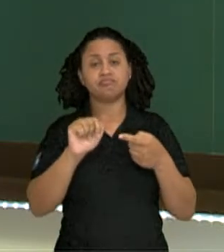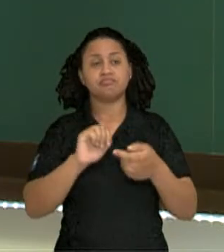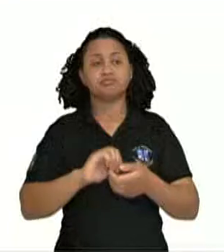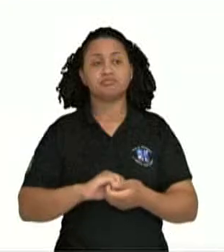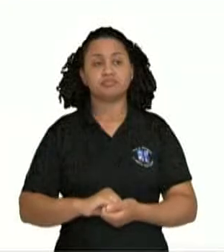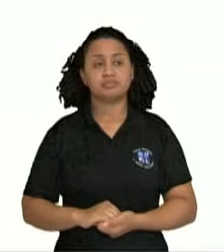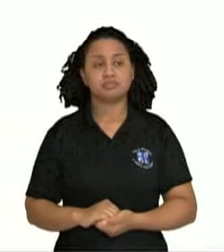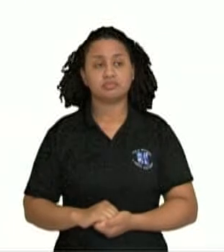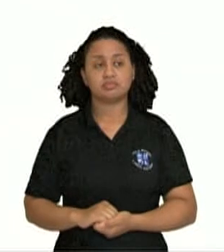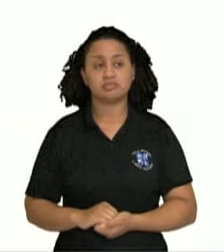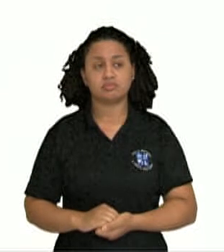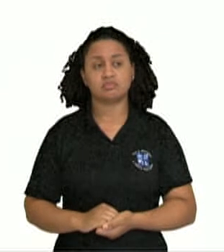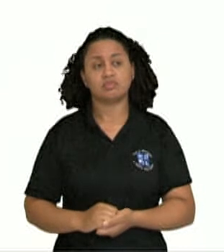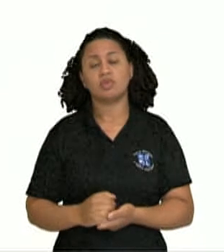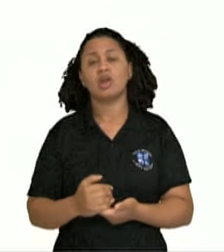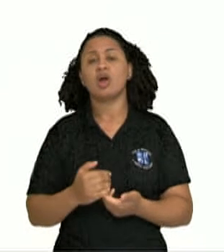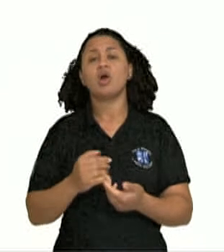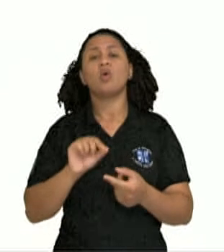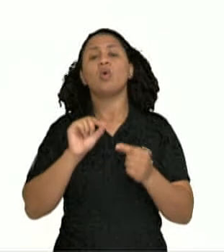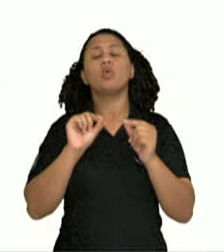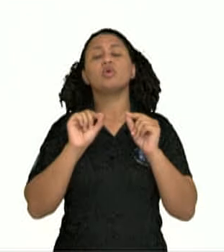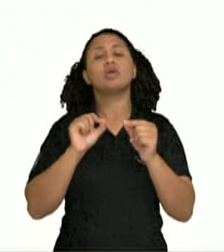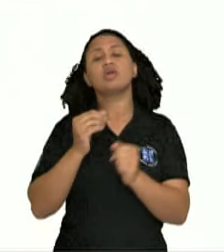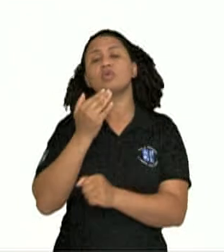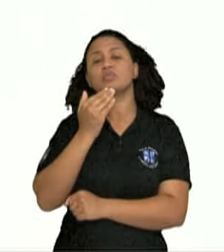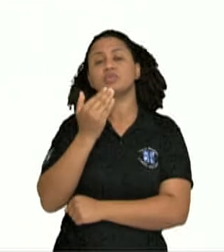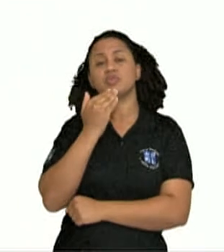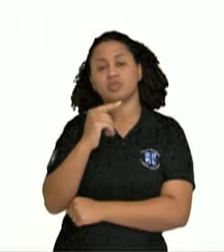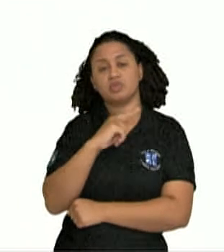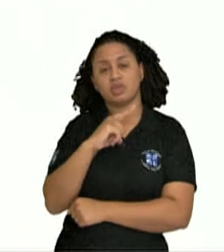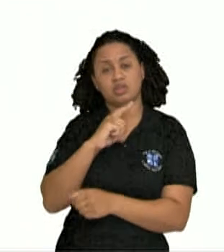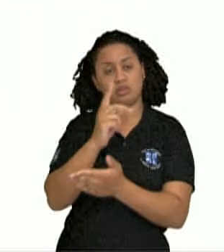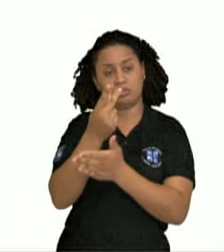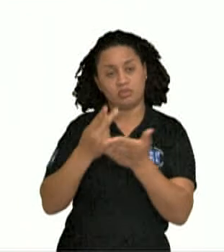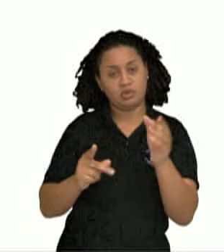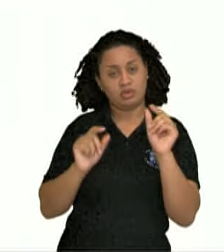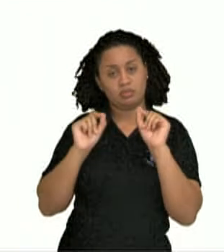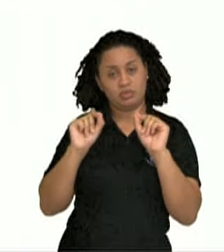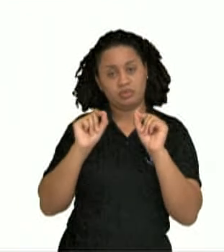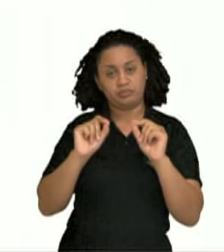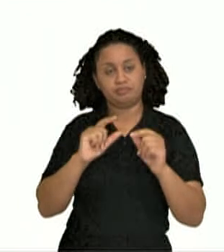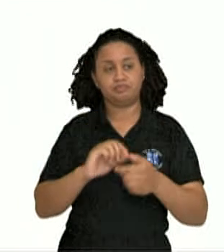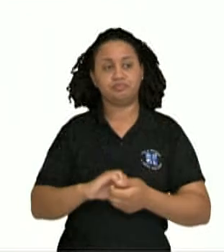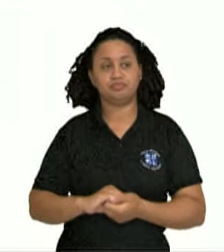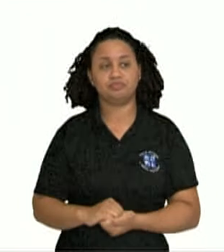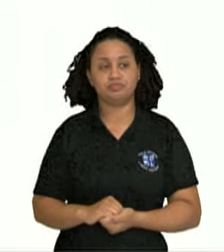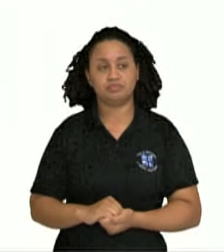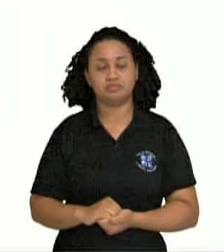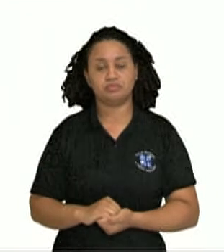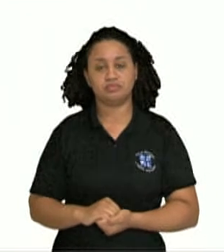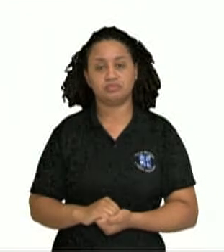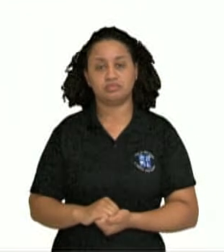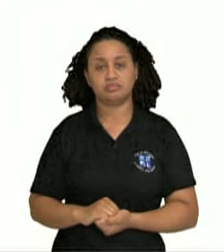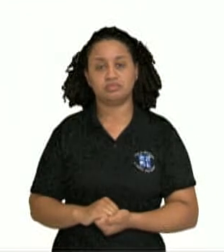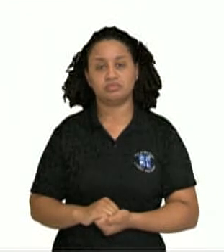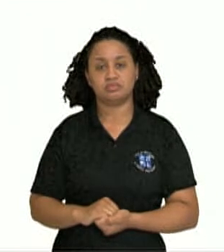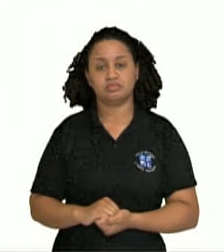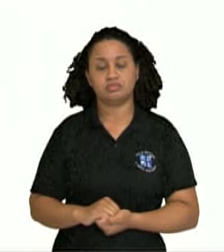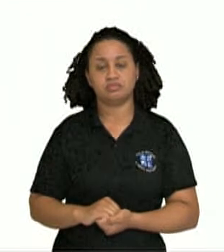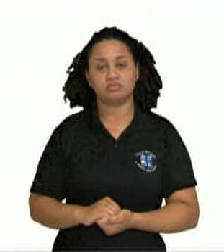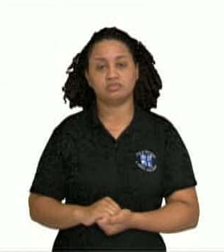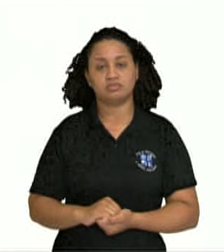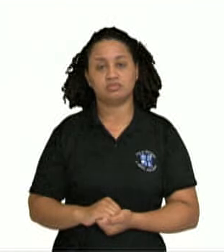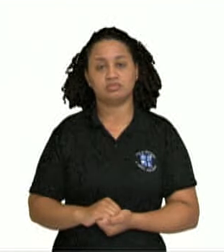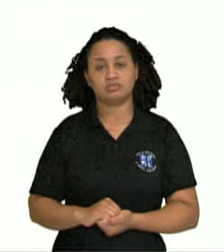hablante poético insiste en un apelo. ¿Qué apelo hace? Qual que é o pedido? El pedido que hace es